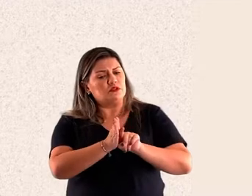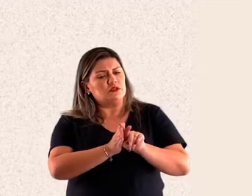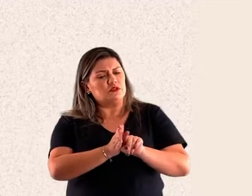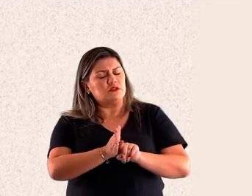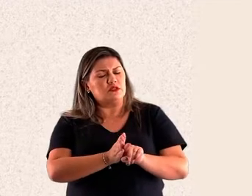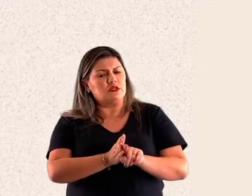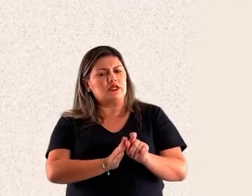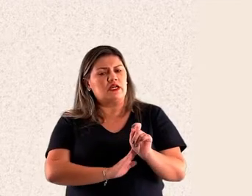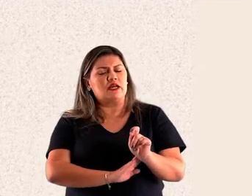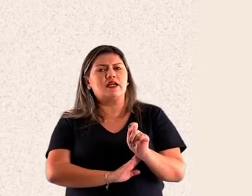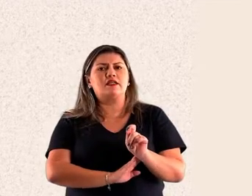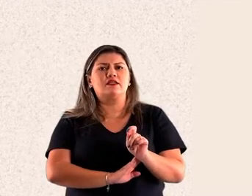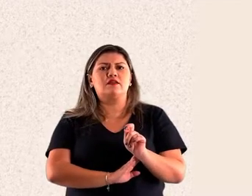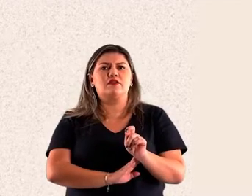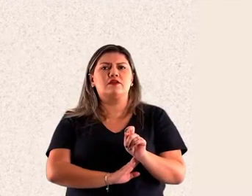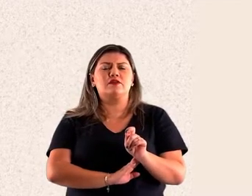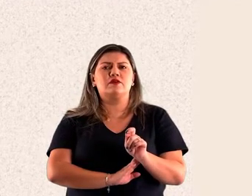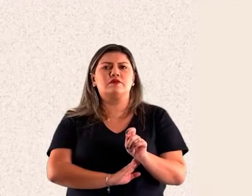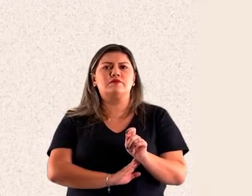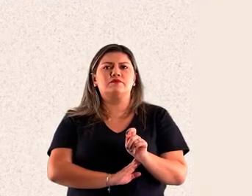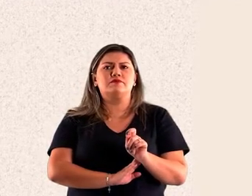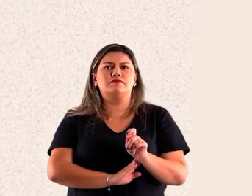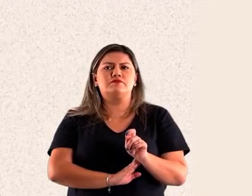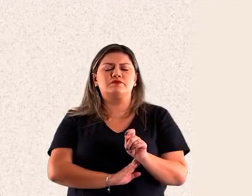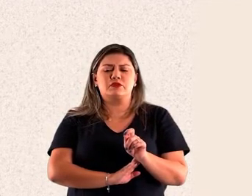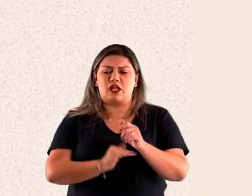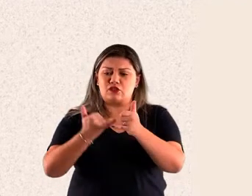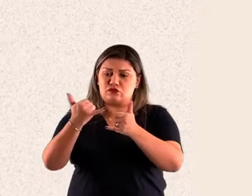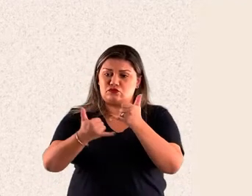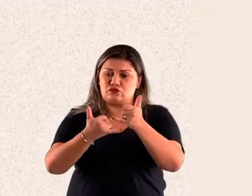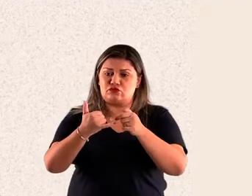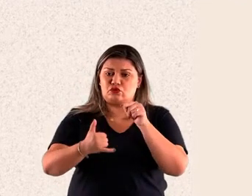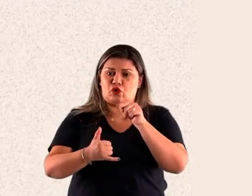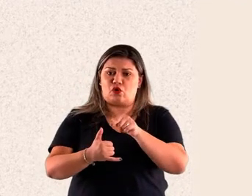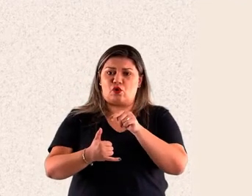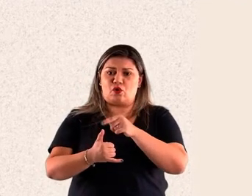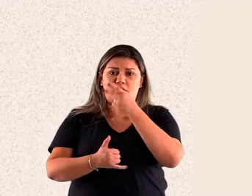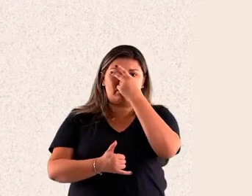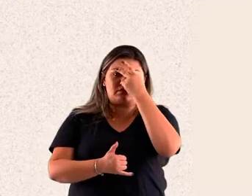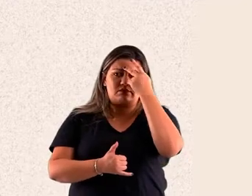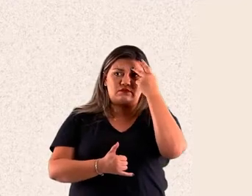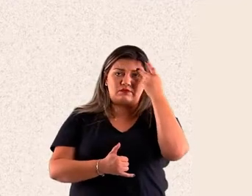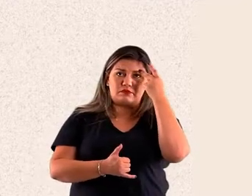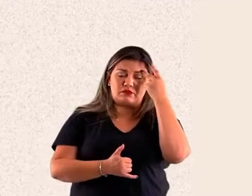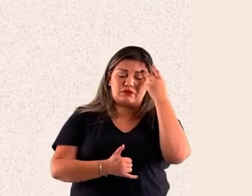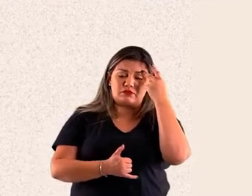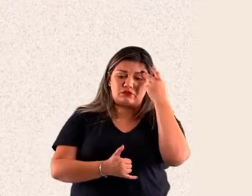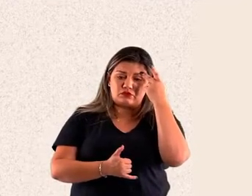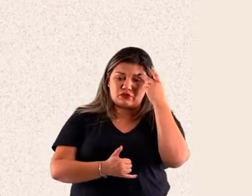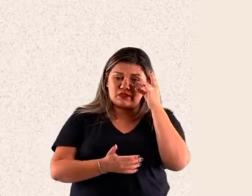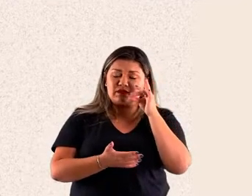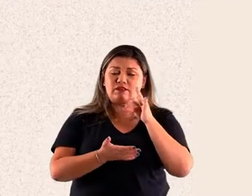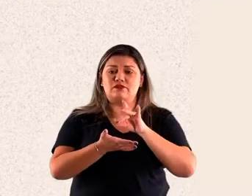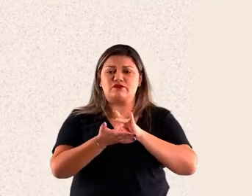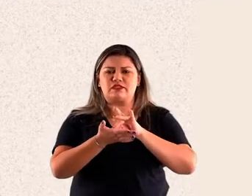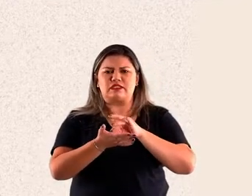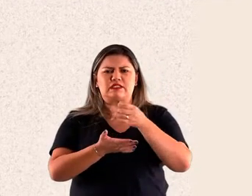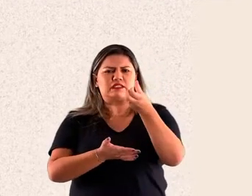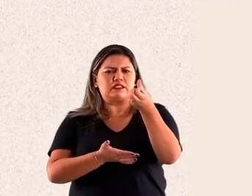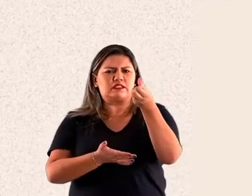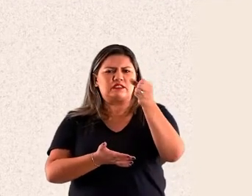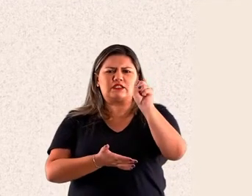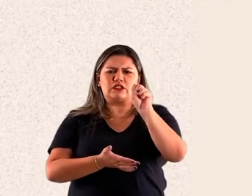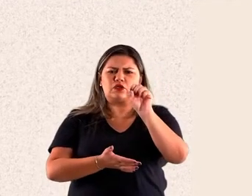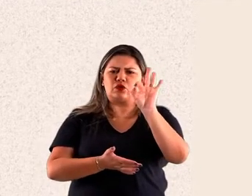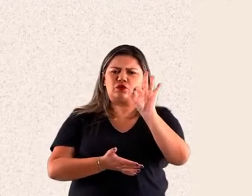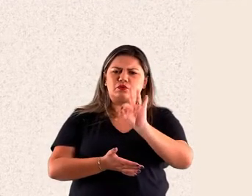é que a nesse jogo a maioria das pessoas realmente 68